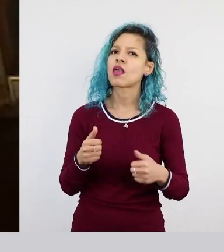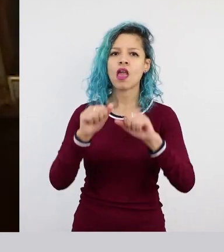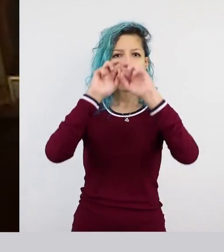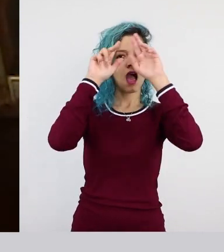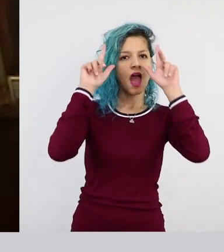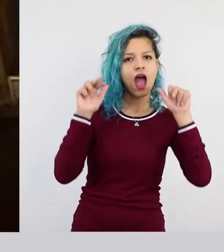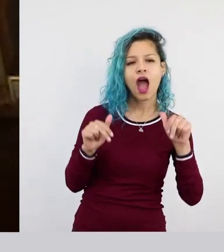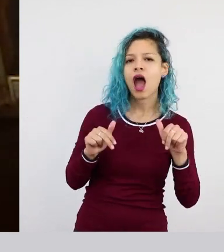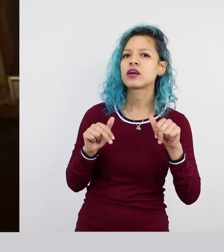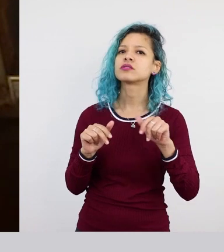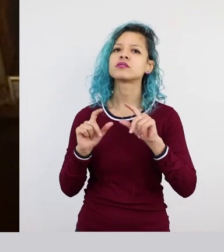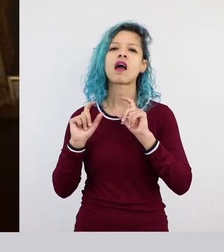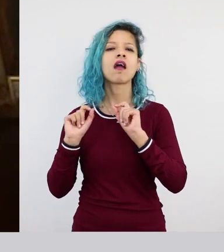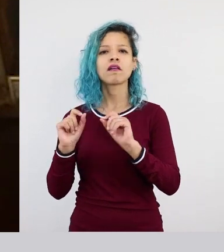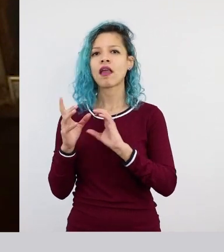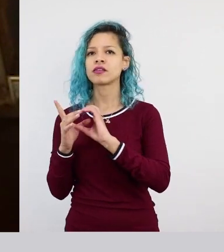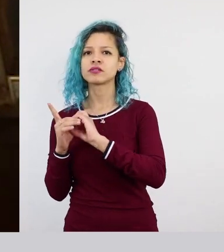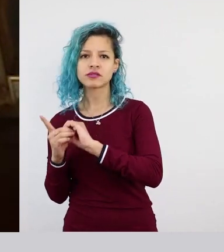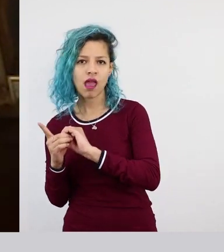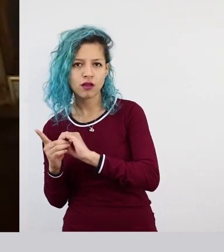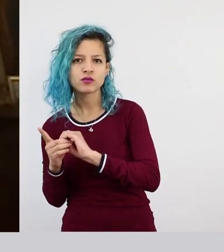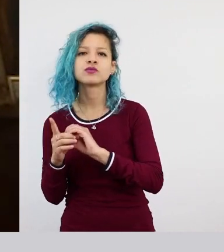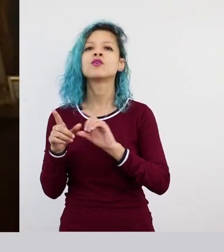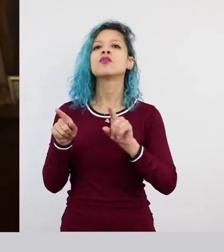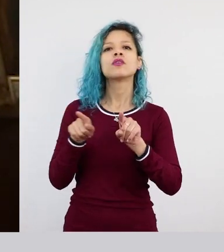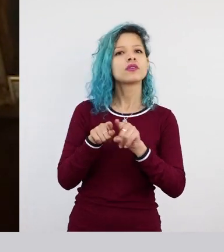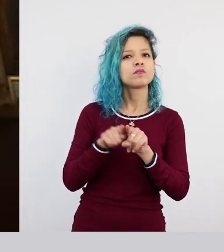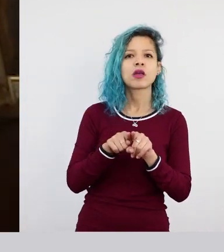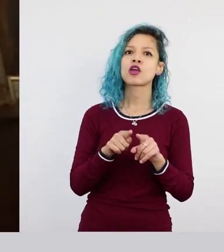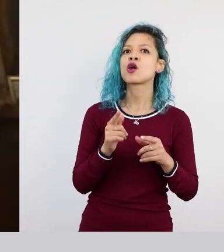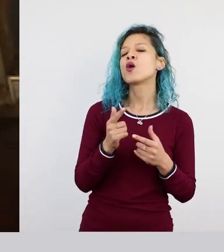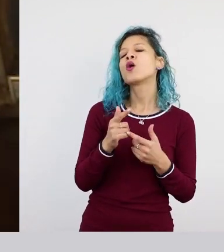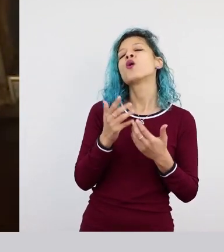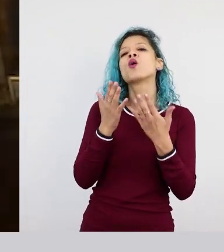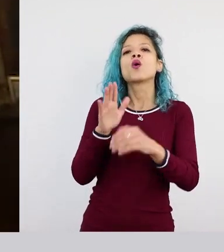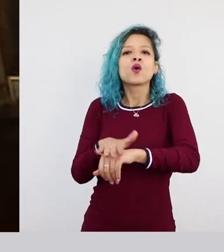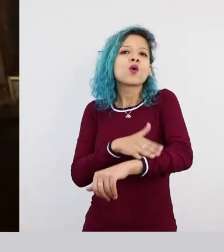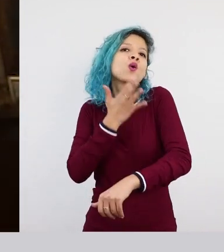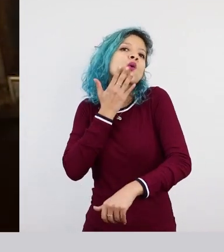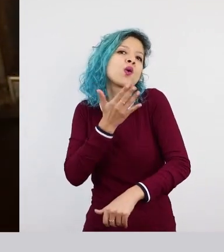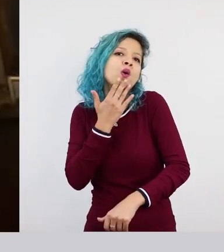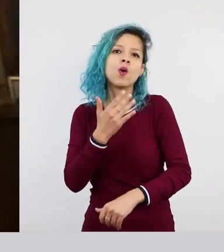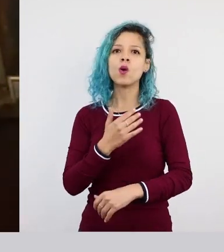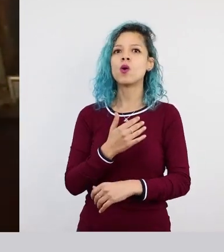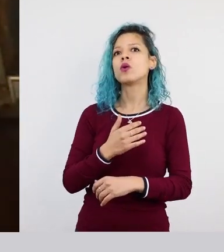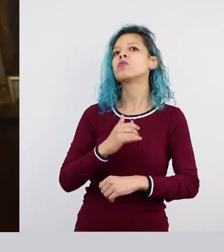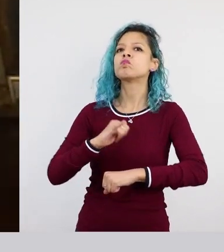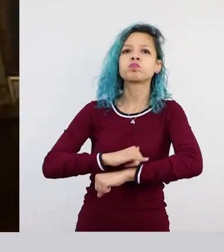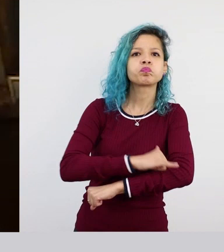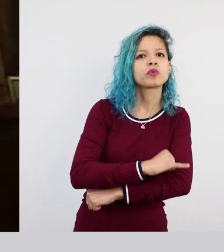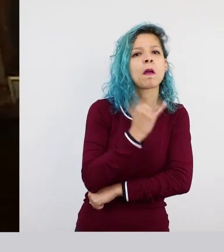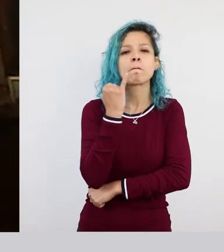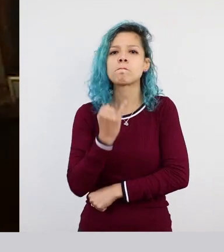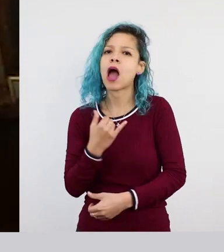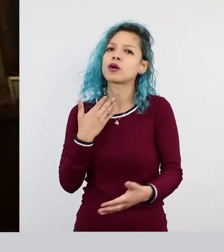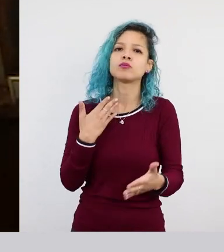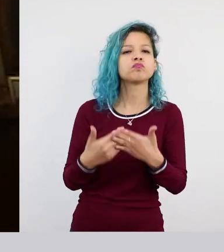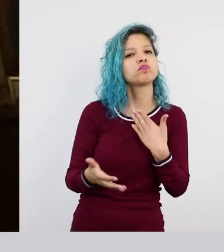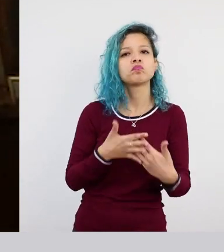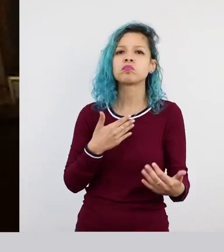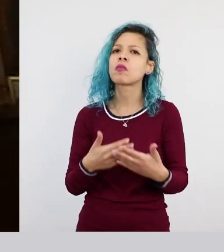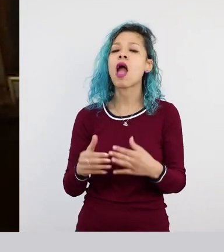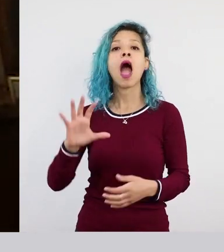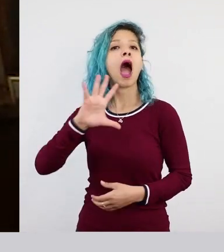raça, independente de sexo, independente de cor, independente de peso, independente de